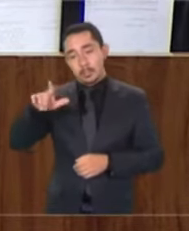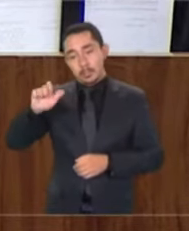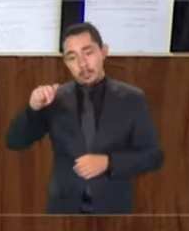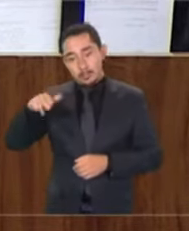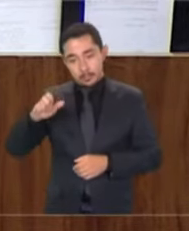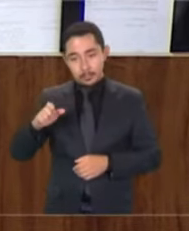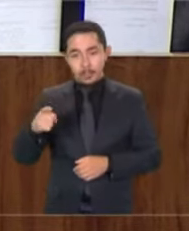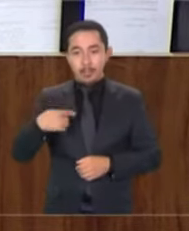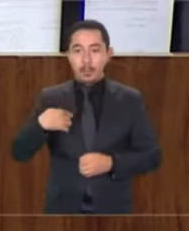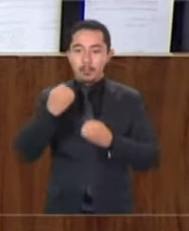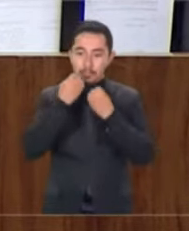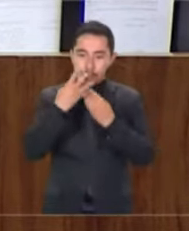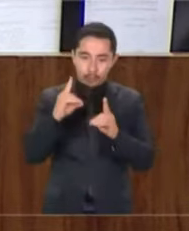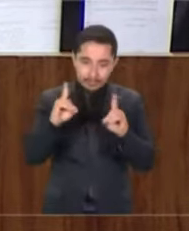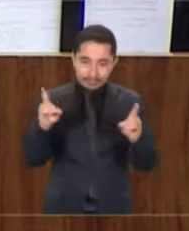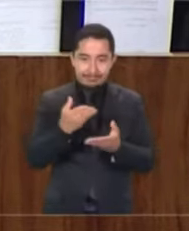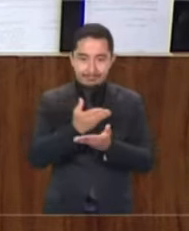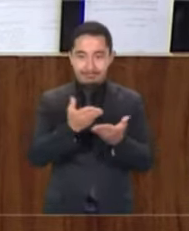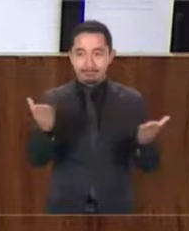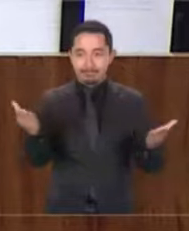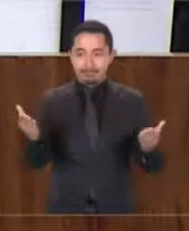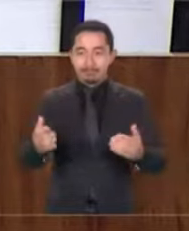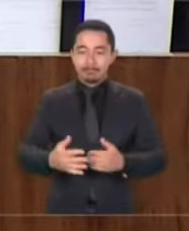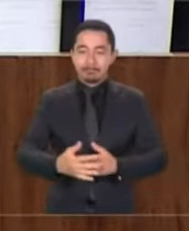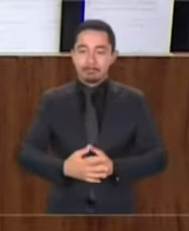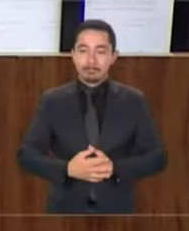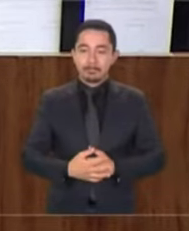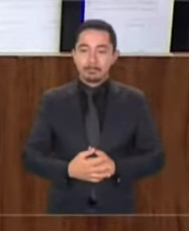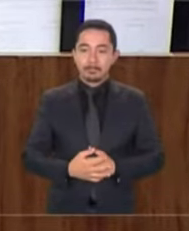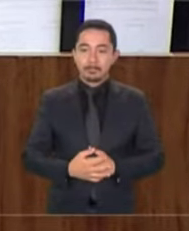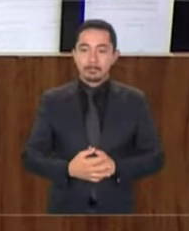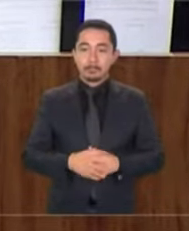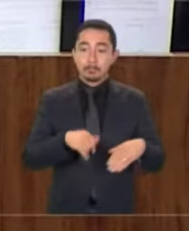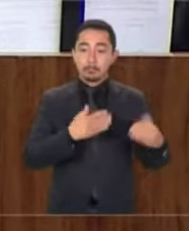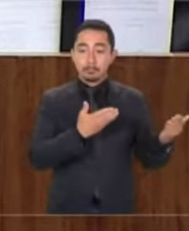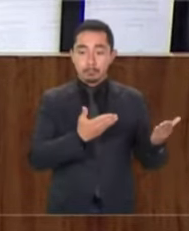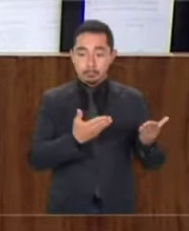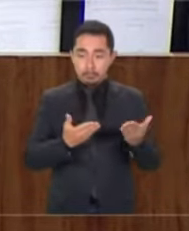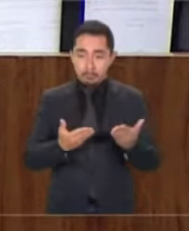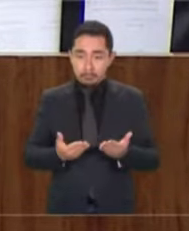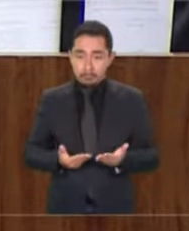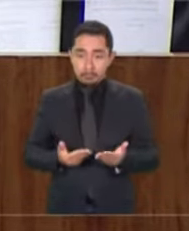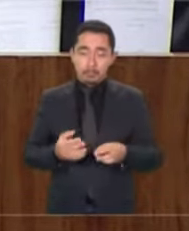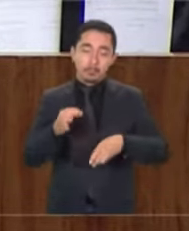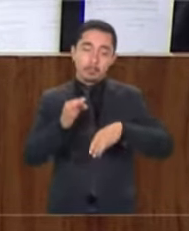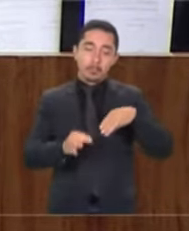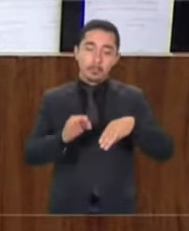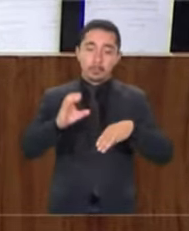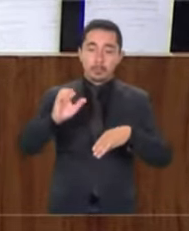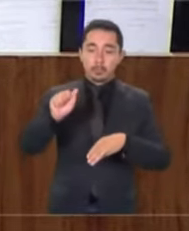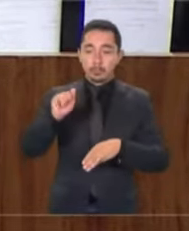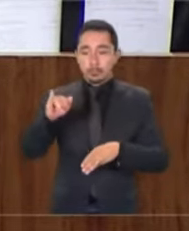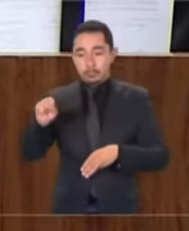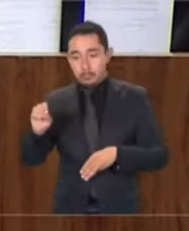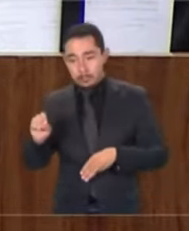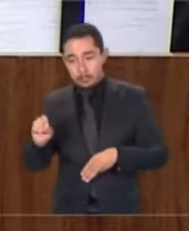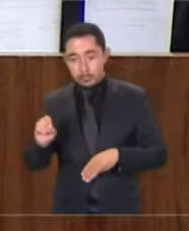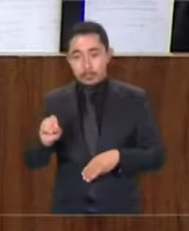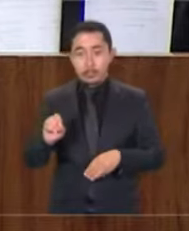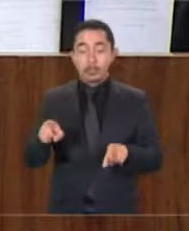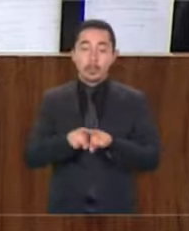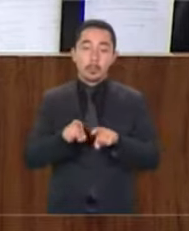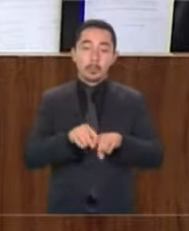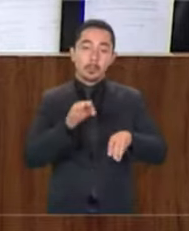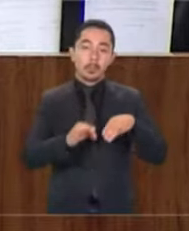desejo um bom dia a ambos. Obrigado. Chamo a bancada o ministro Cássio Nunes Marques e o ministro